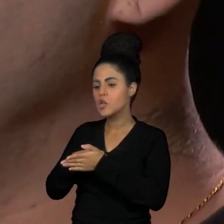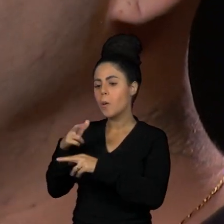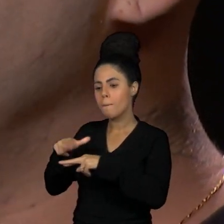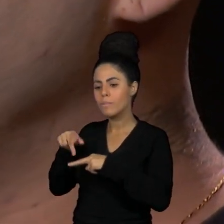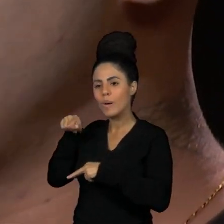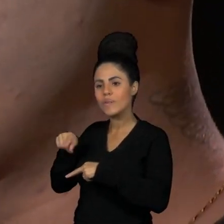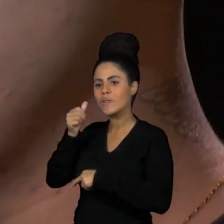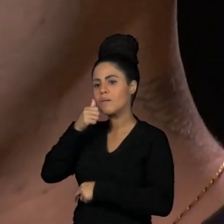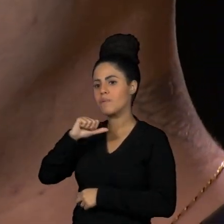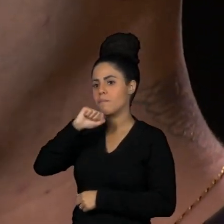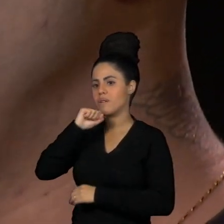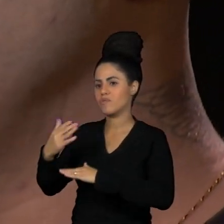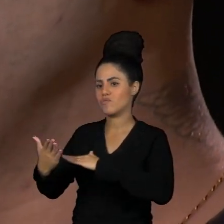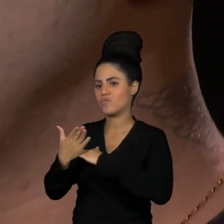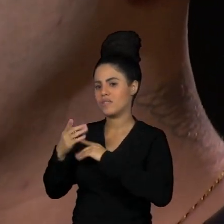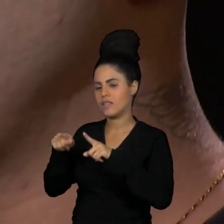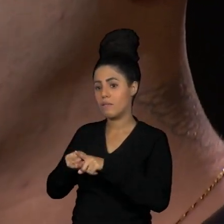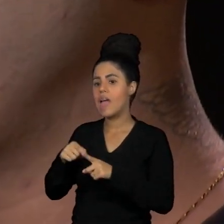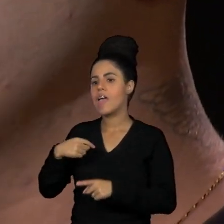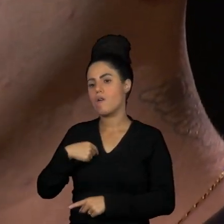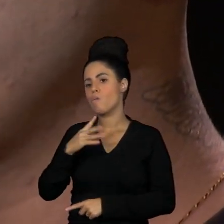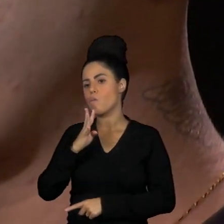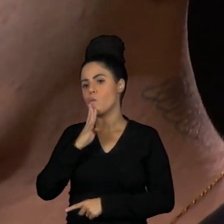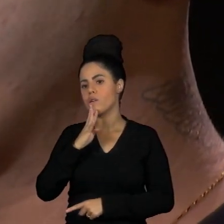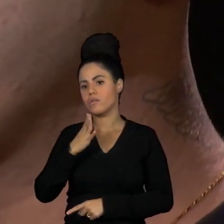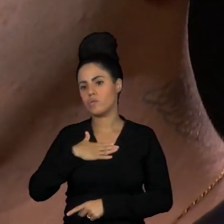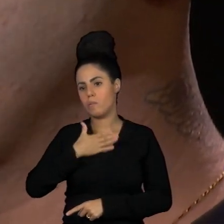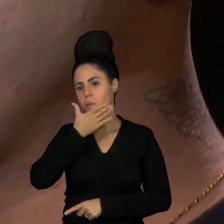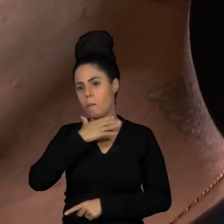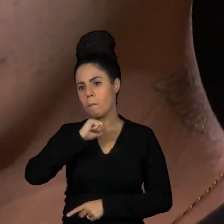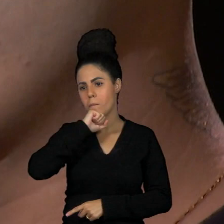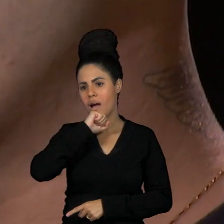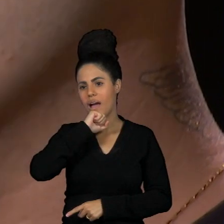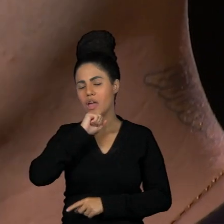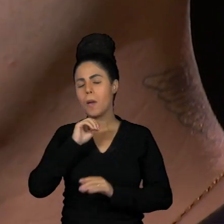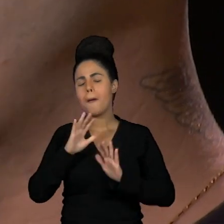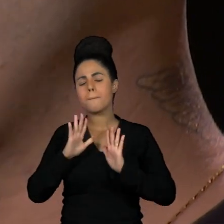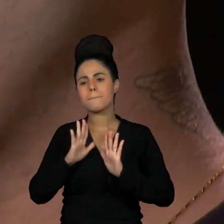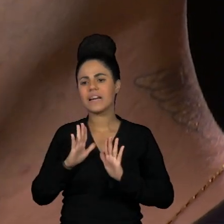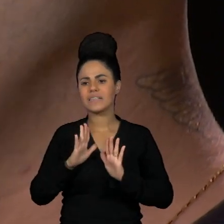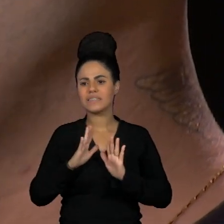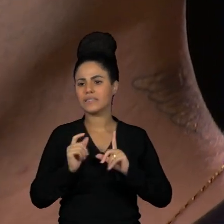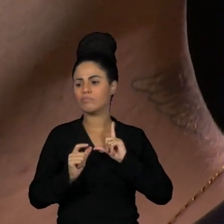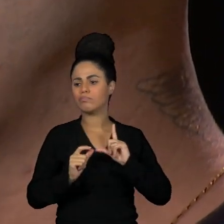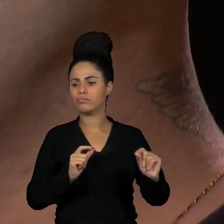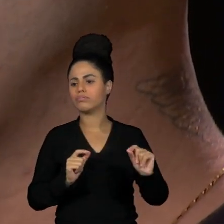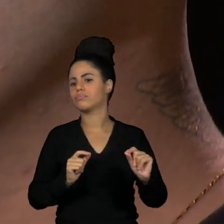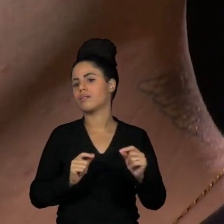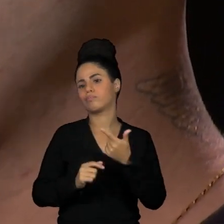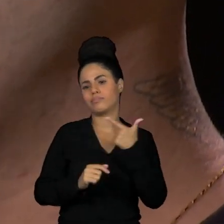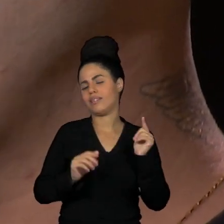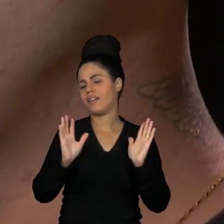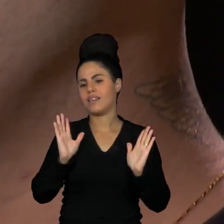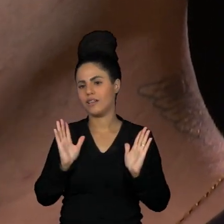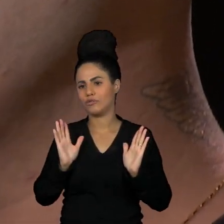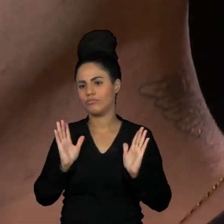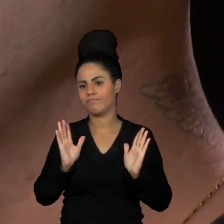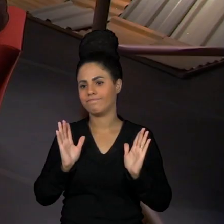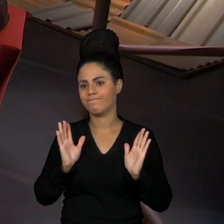que eu conheço meu pai, não sou muito próximo, mas que eu mostro hoje para ele que eu dei certo graças à minha